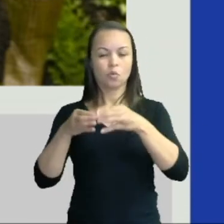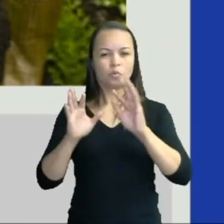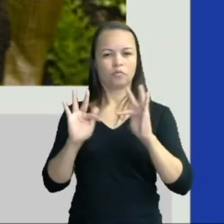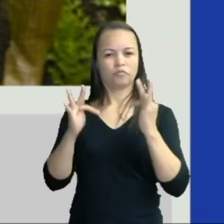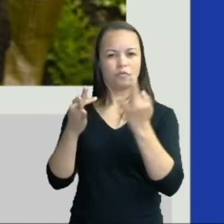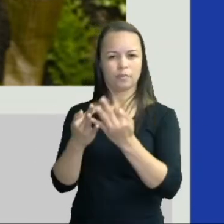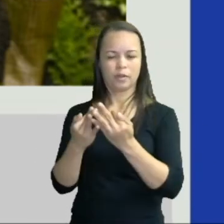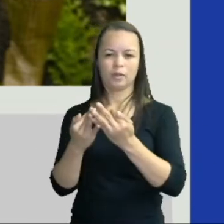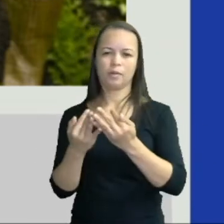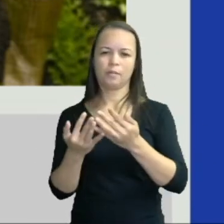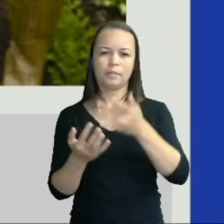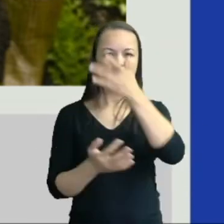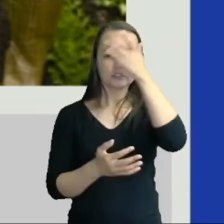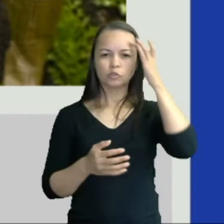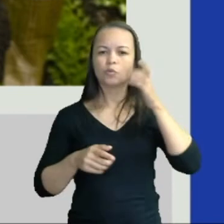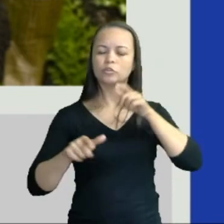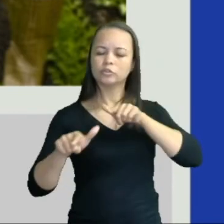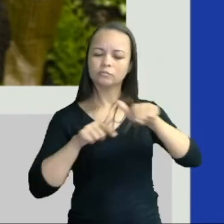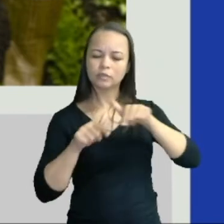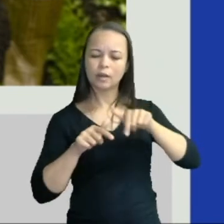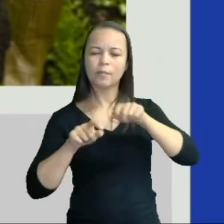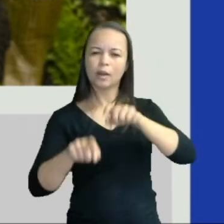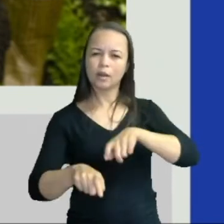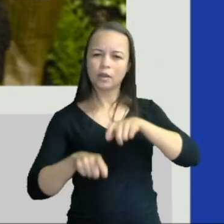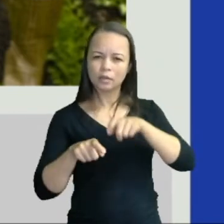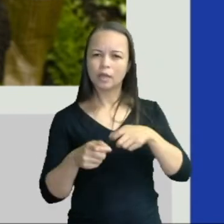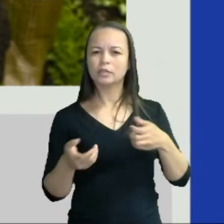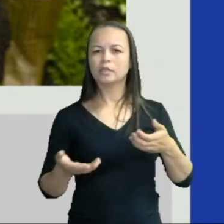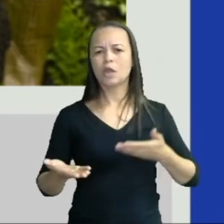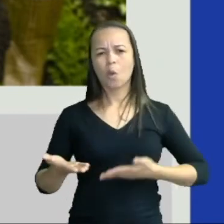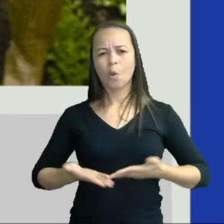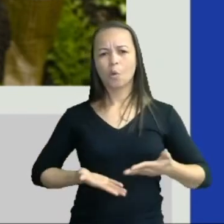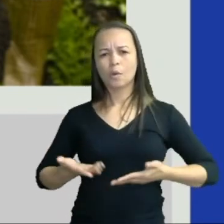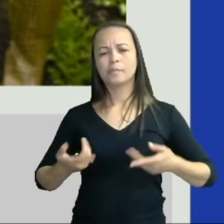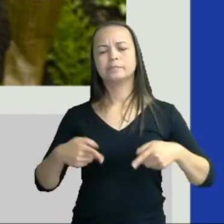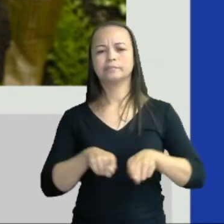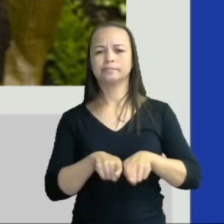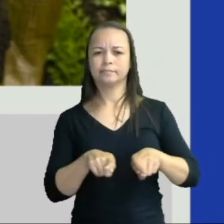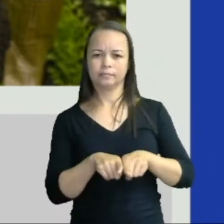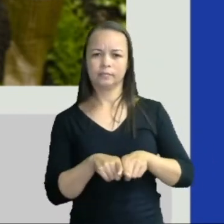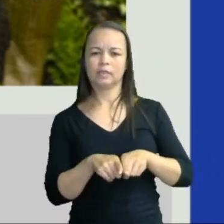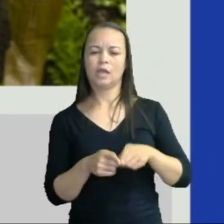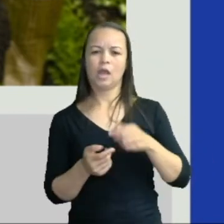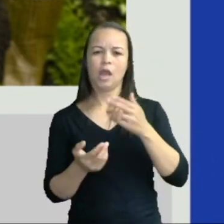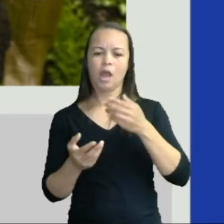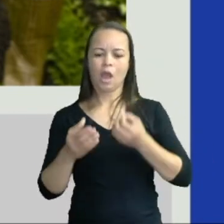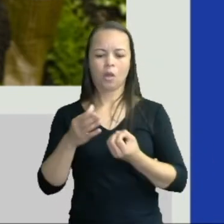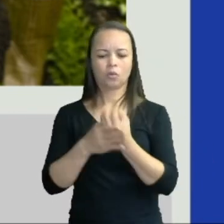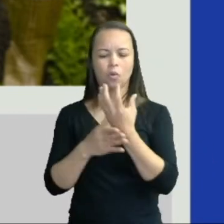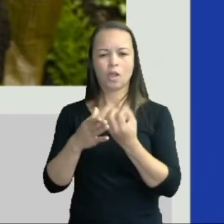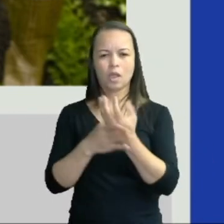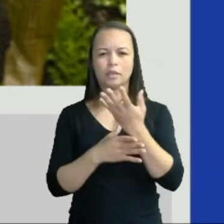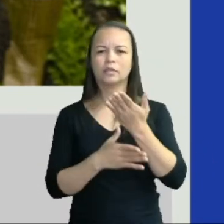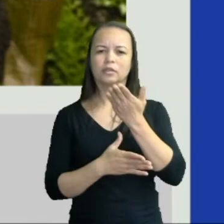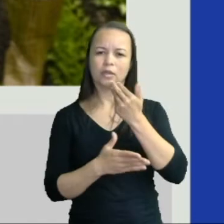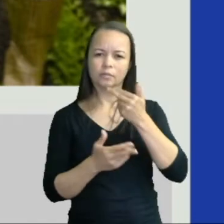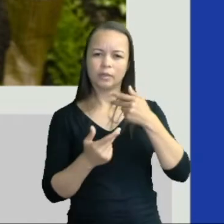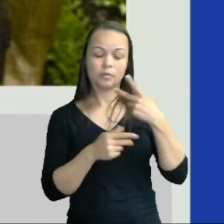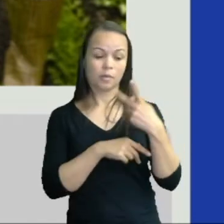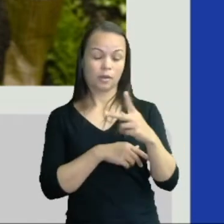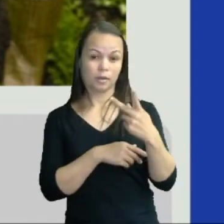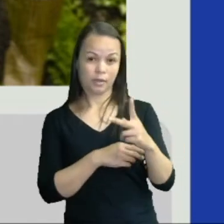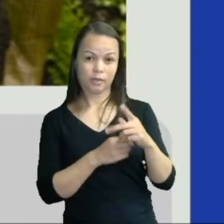pequenos agricultores e alguns empregados. A colheita dos produtos serve de alimento para eles e ainda para o